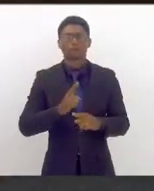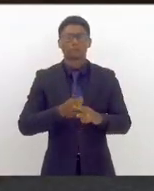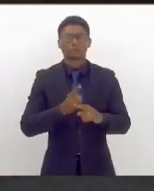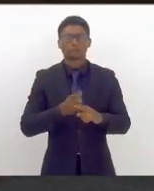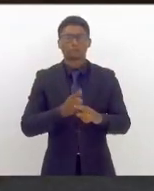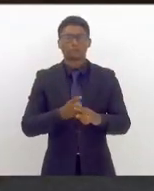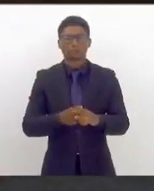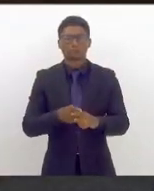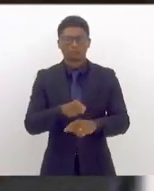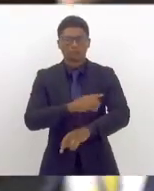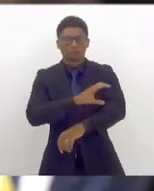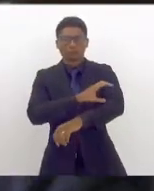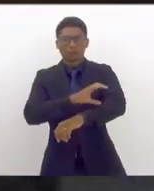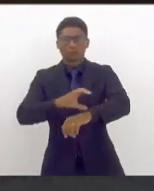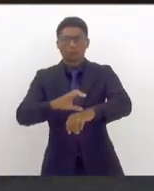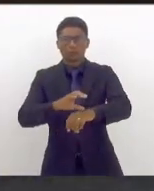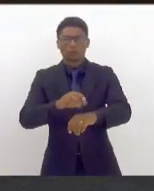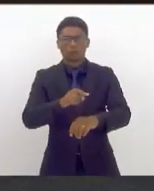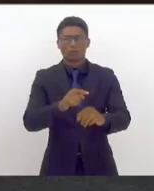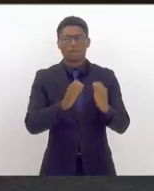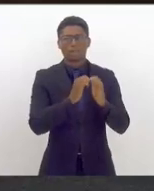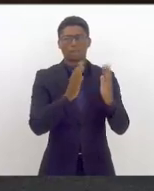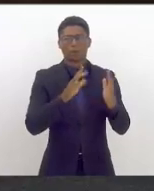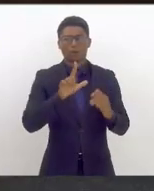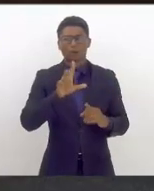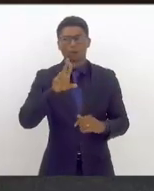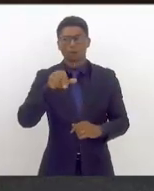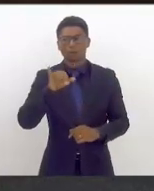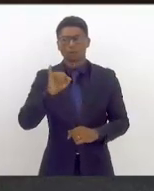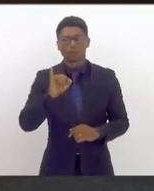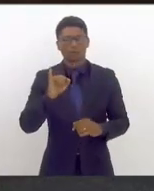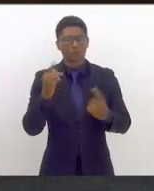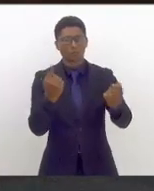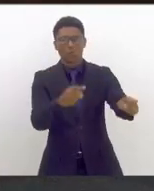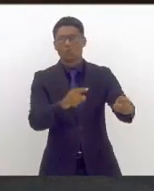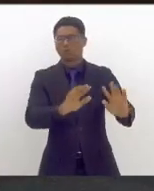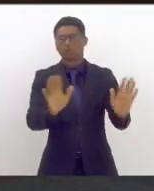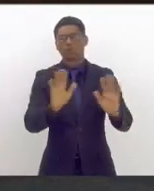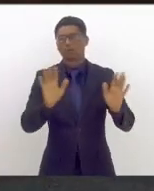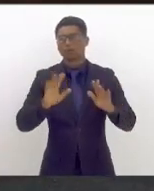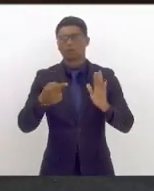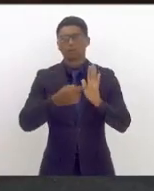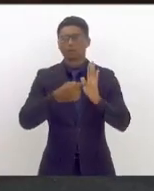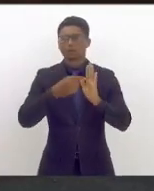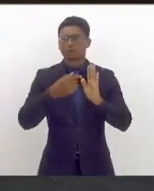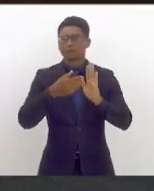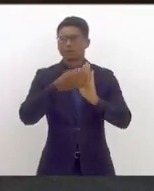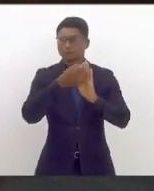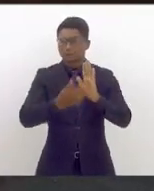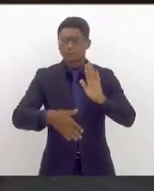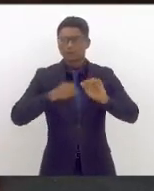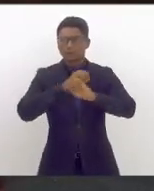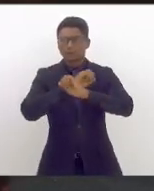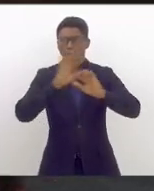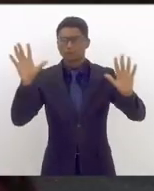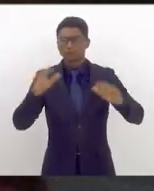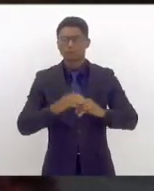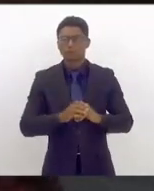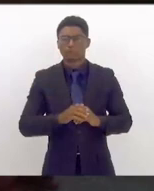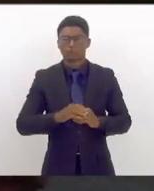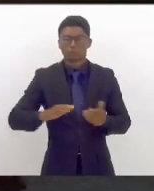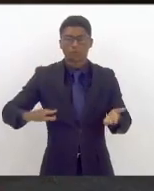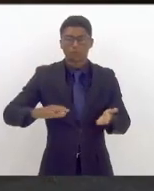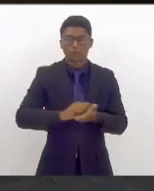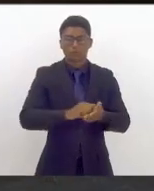cultural do buraco do homem muito pelo contrário tá de forma clara e objetiva fica cancelada a inscrição do